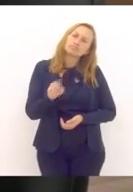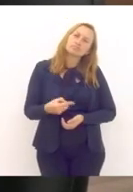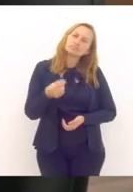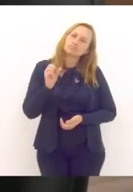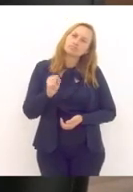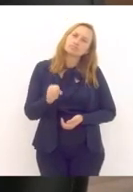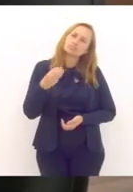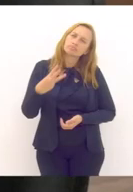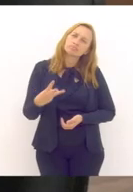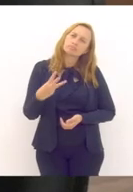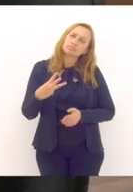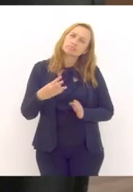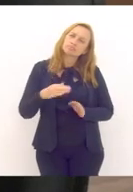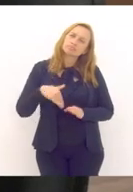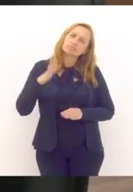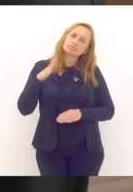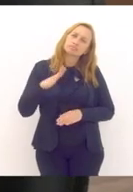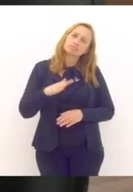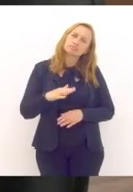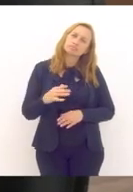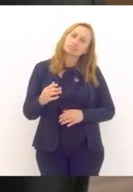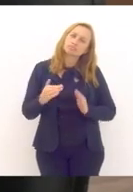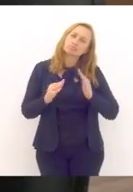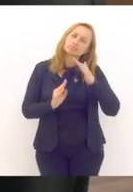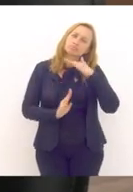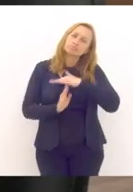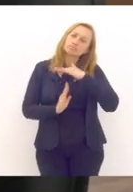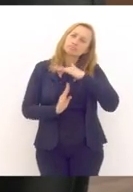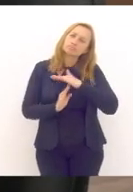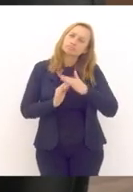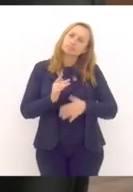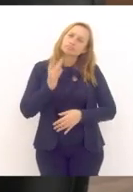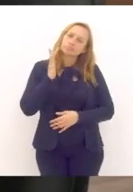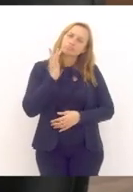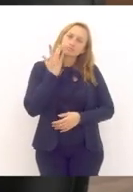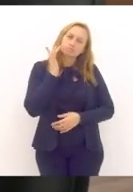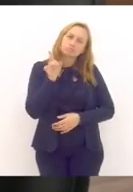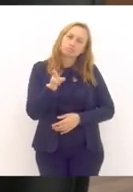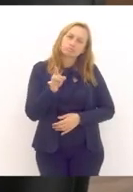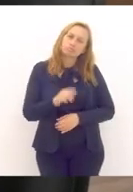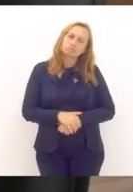45,83%, ou seja, acima do limite prudencial. Talvez isso seja